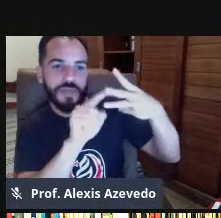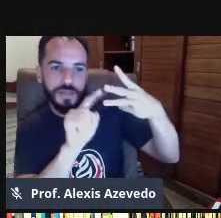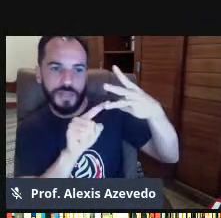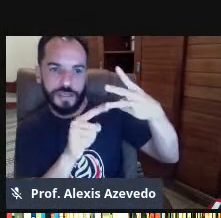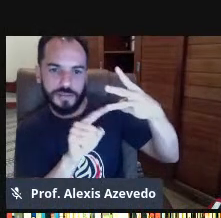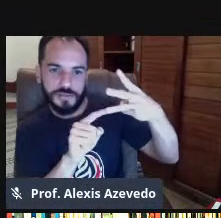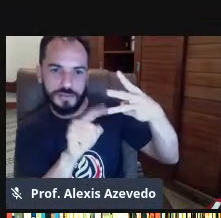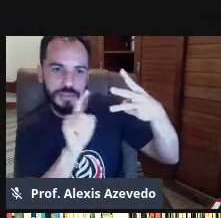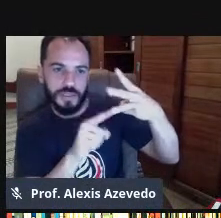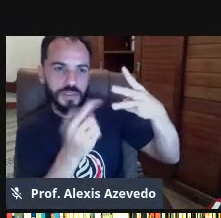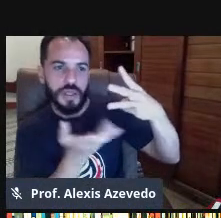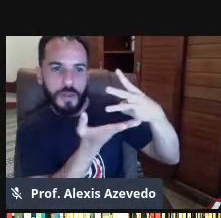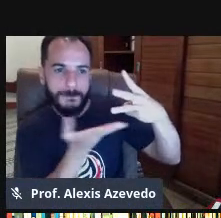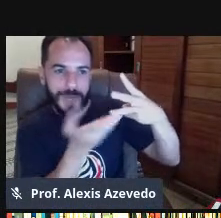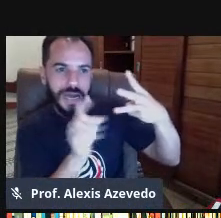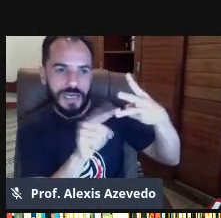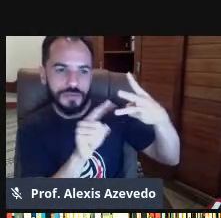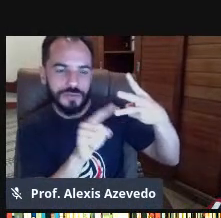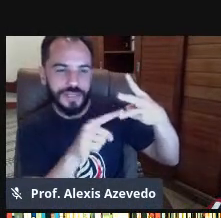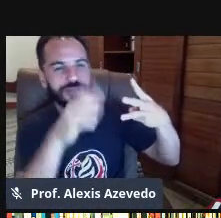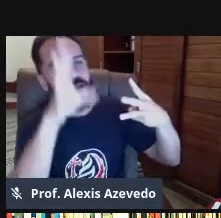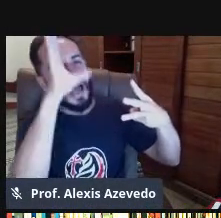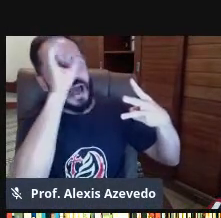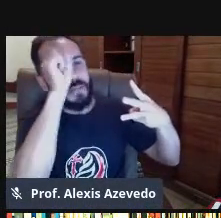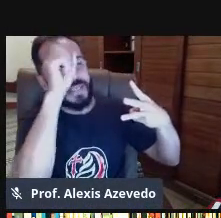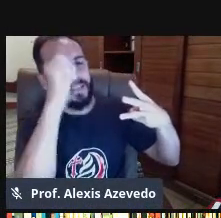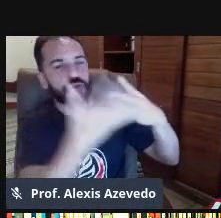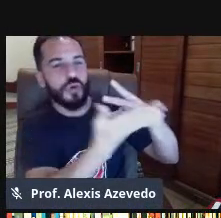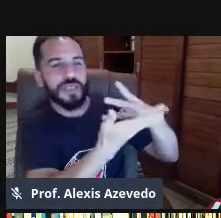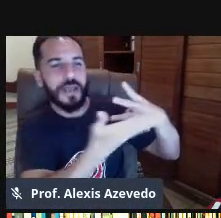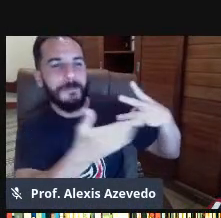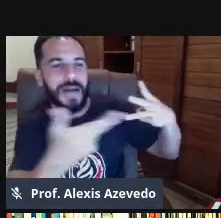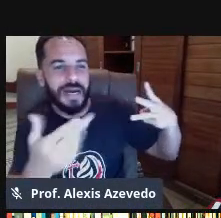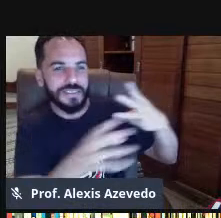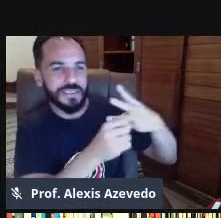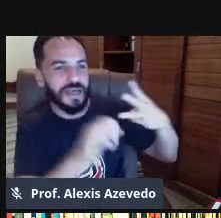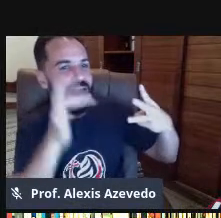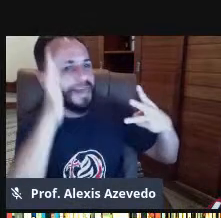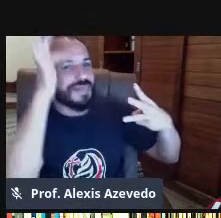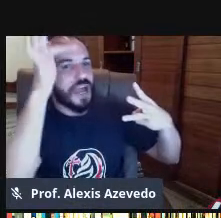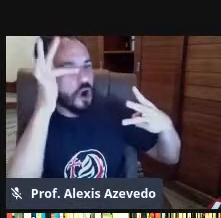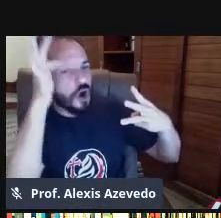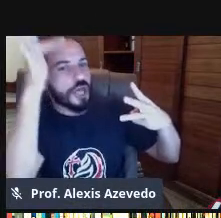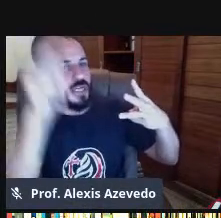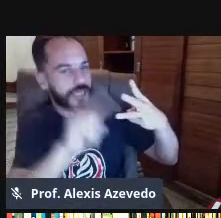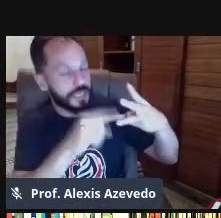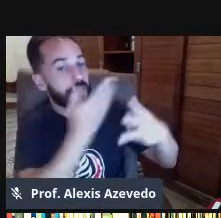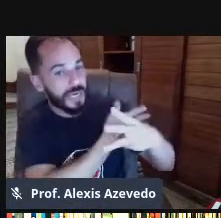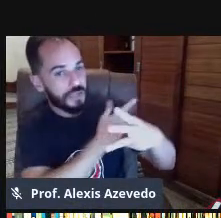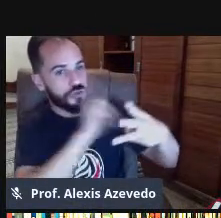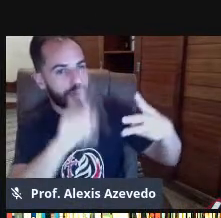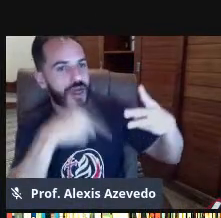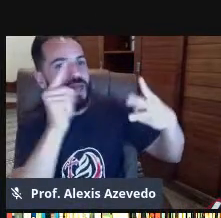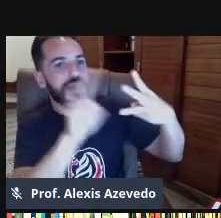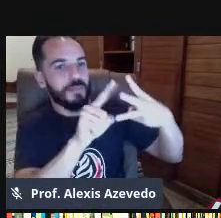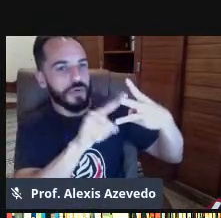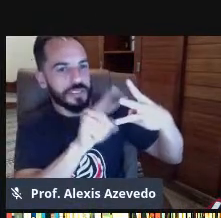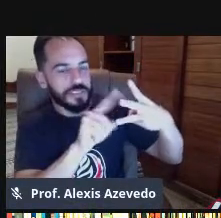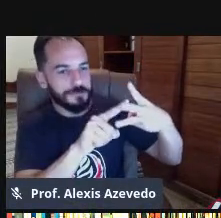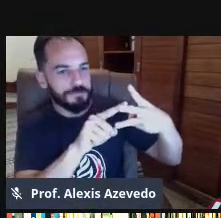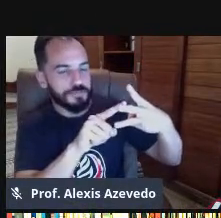o estudante se ambienta, né, com conteúdos teóricos e práticos. Depois você tem um momento